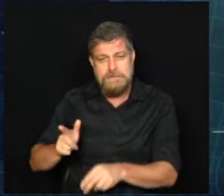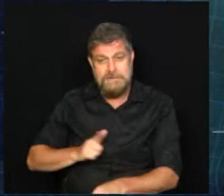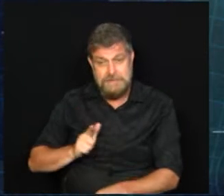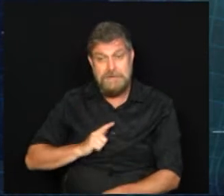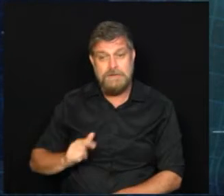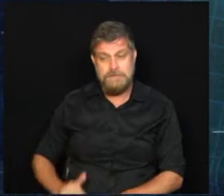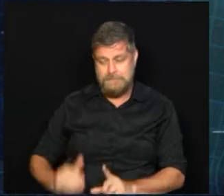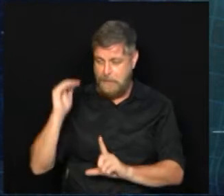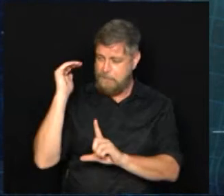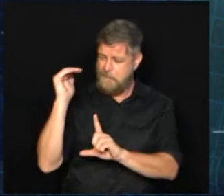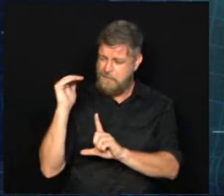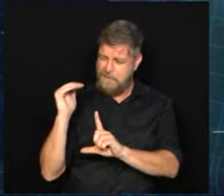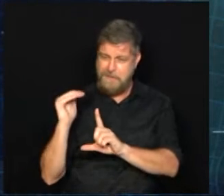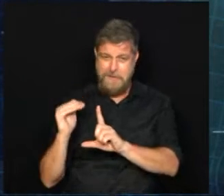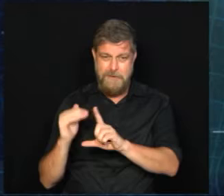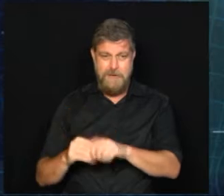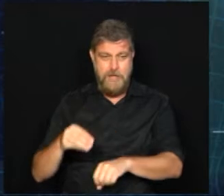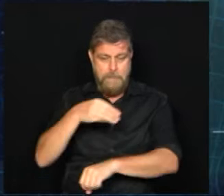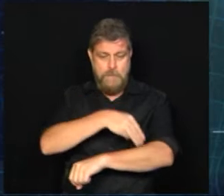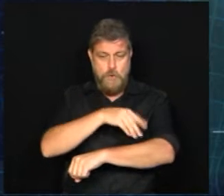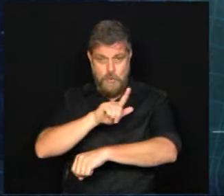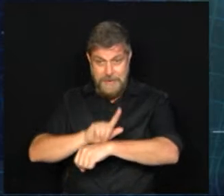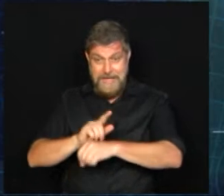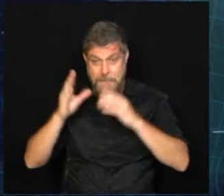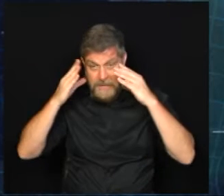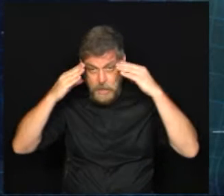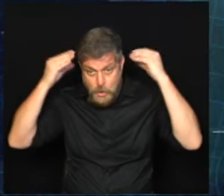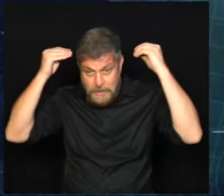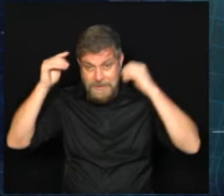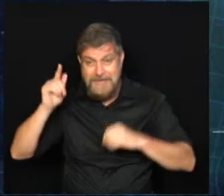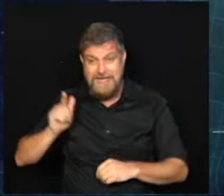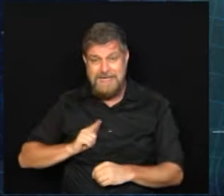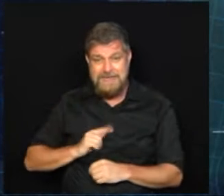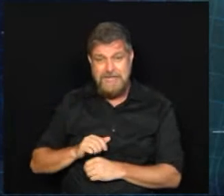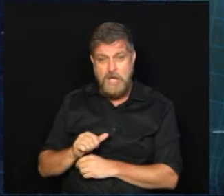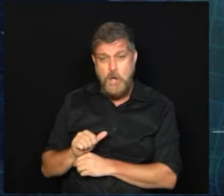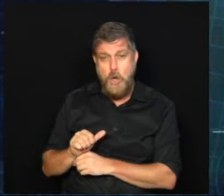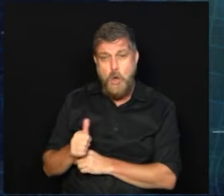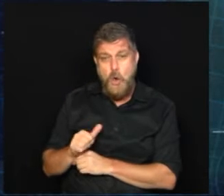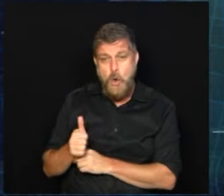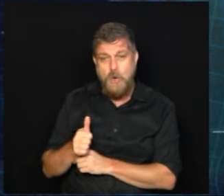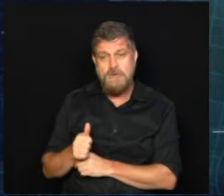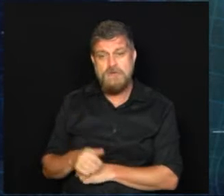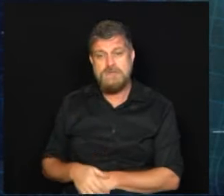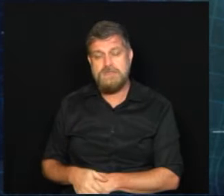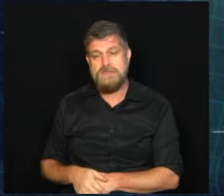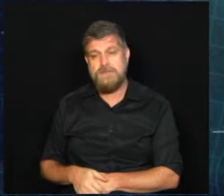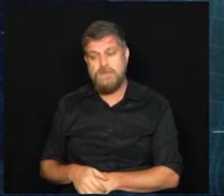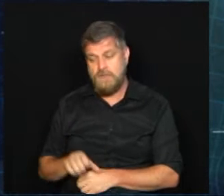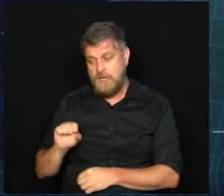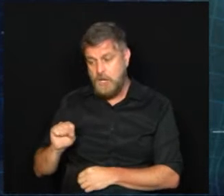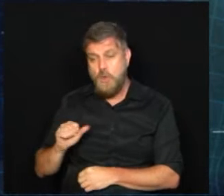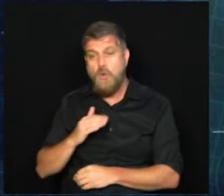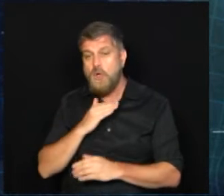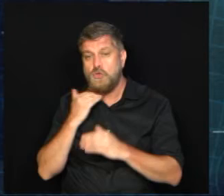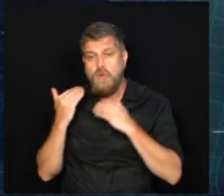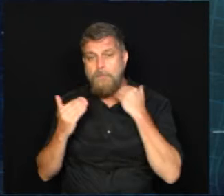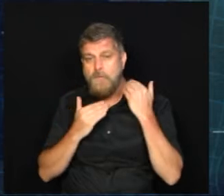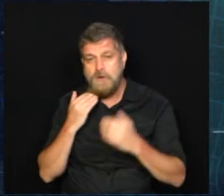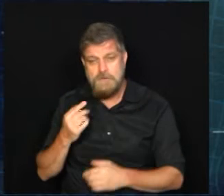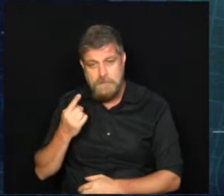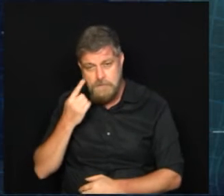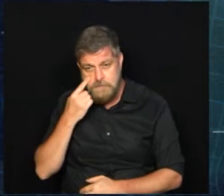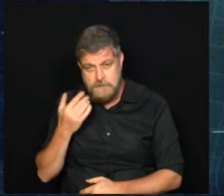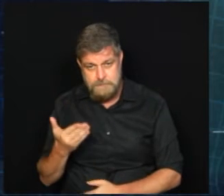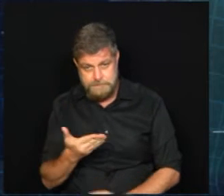além de Morungaba e Holambra que tem 11 e oito óbitos né a gente